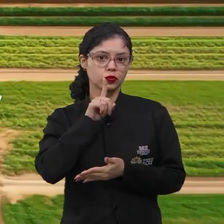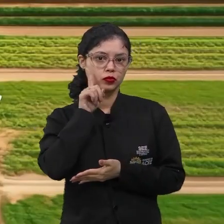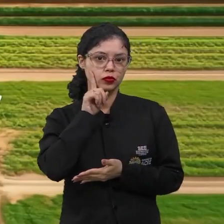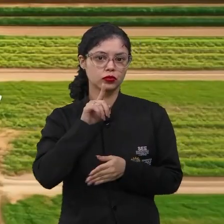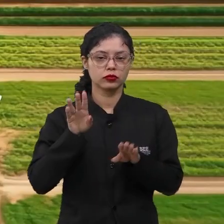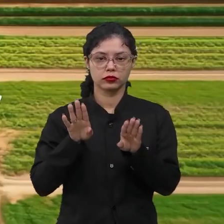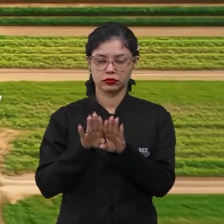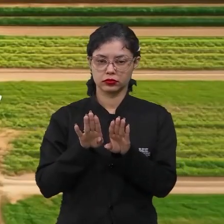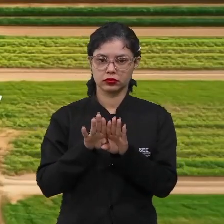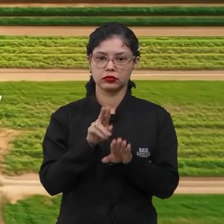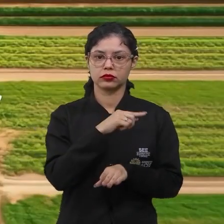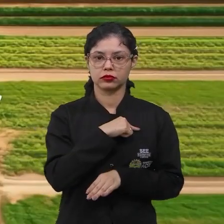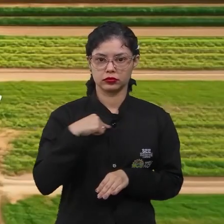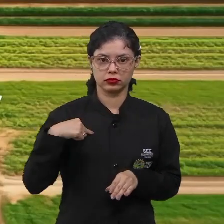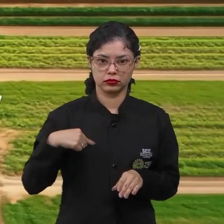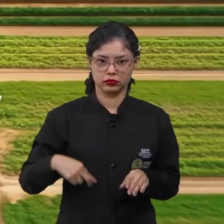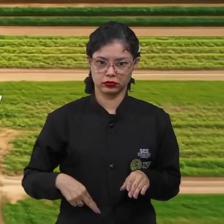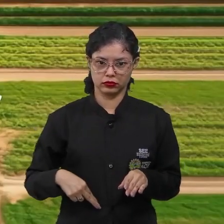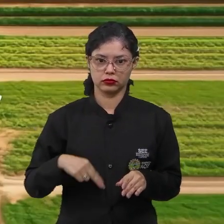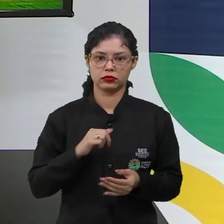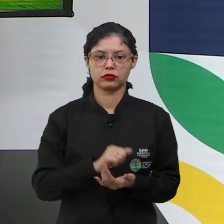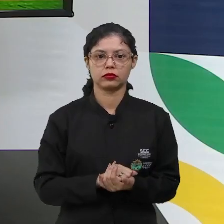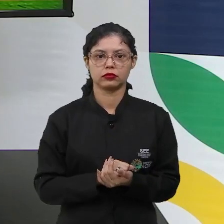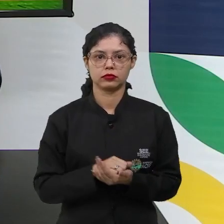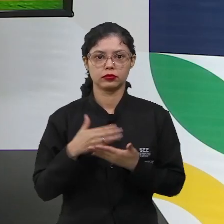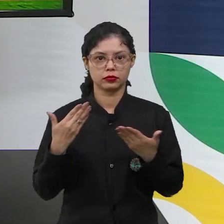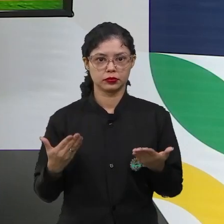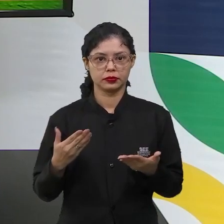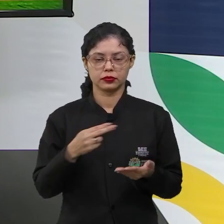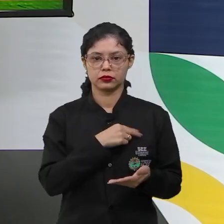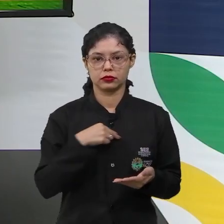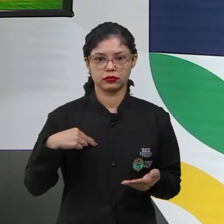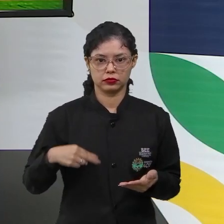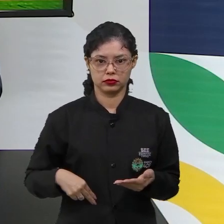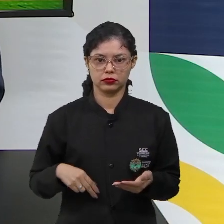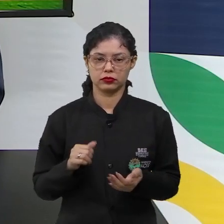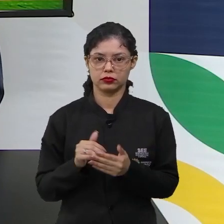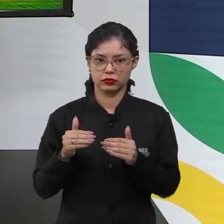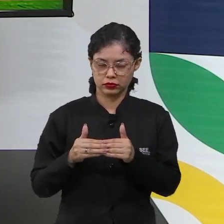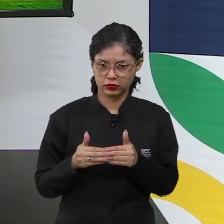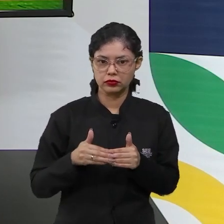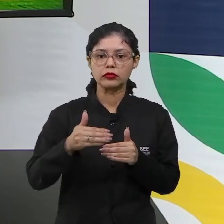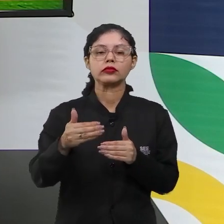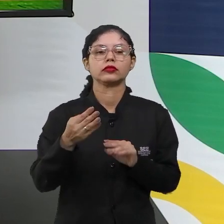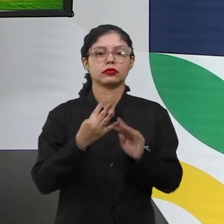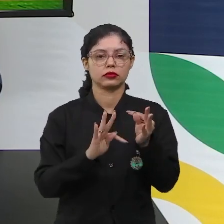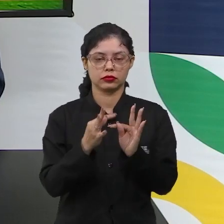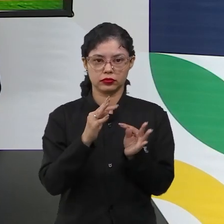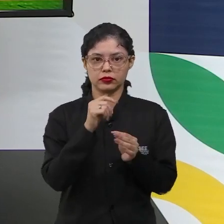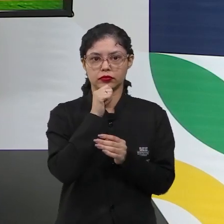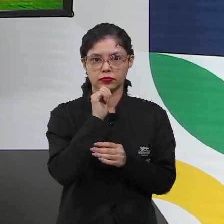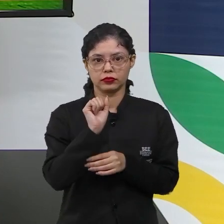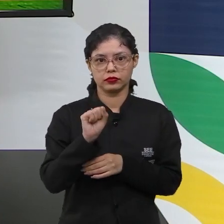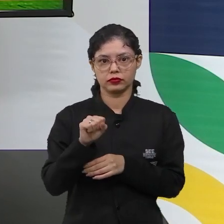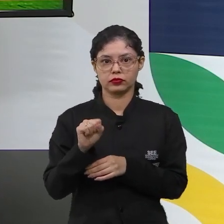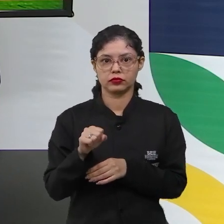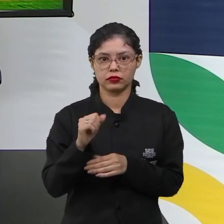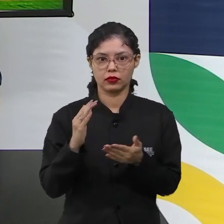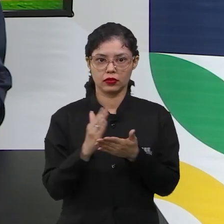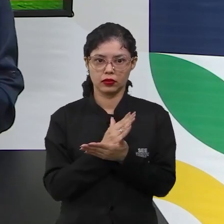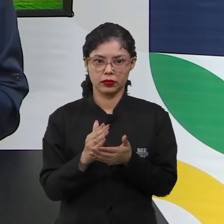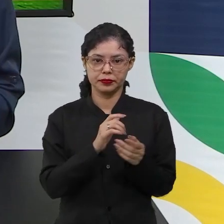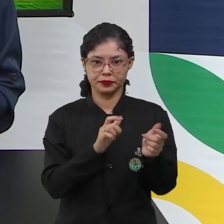Estados Unidos e a China. Pasmem, a China, ela avançou muito em tecnologia, sim, e em